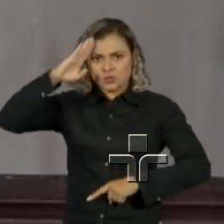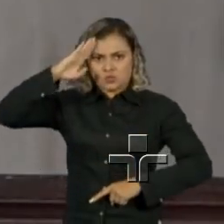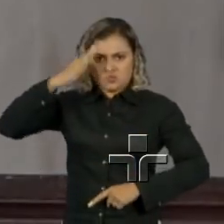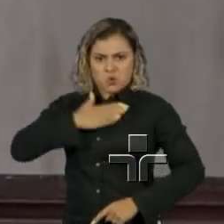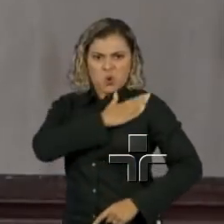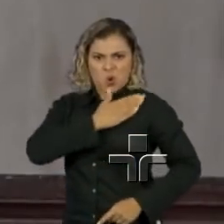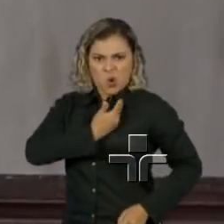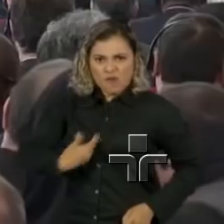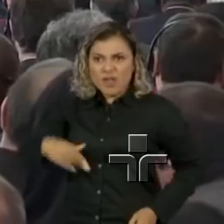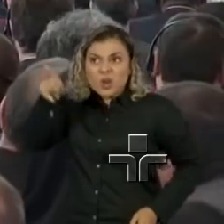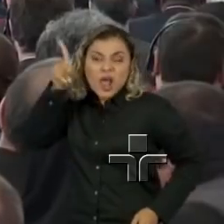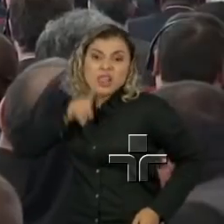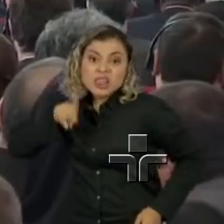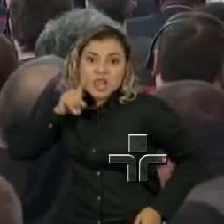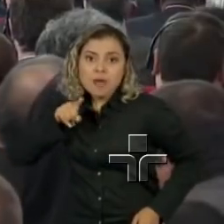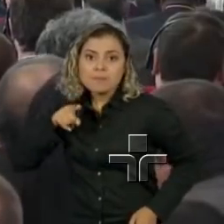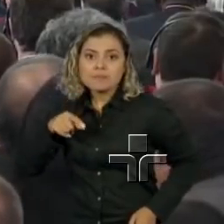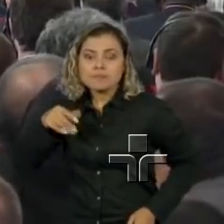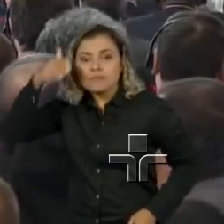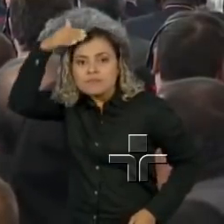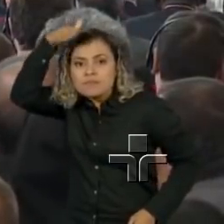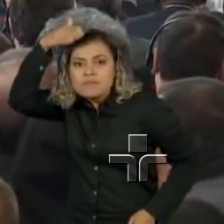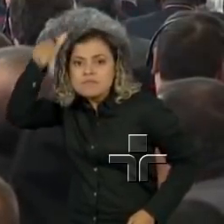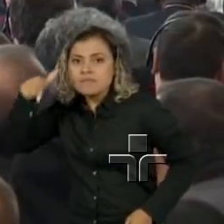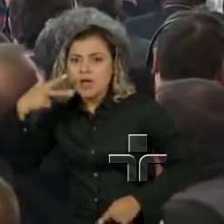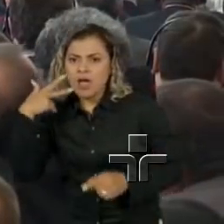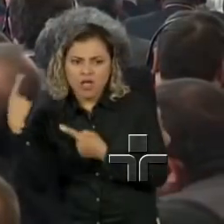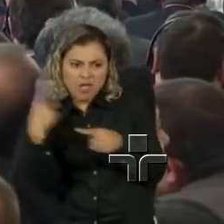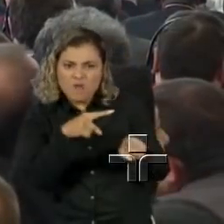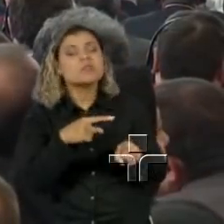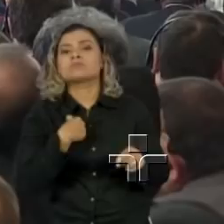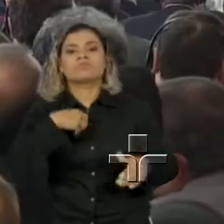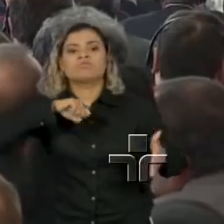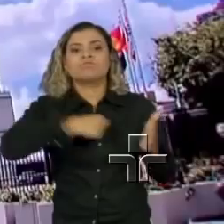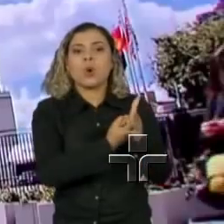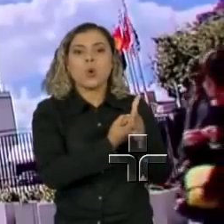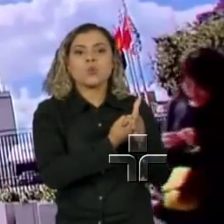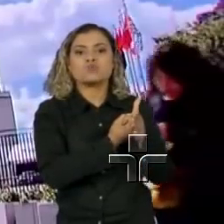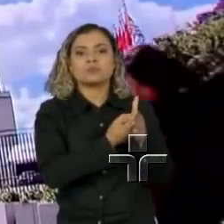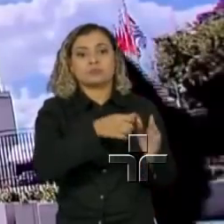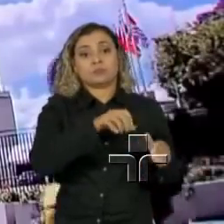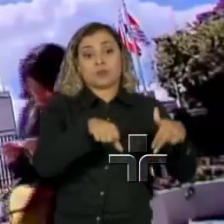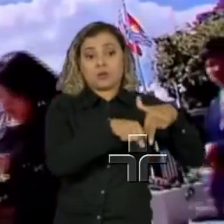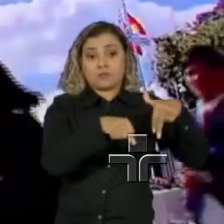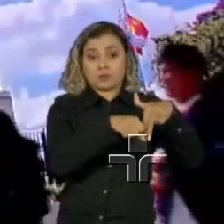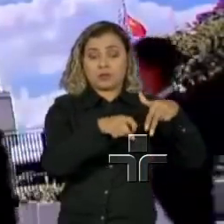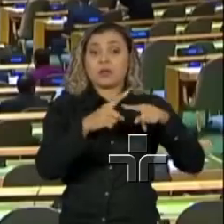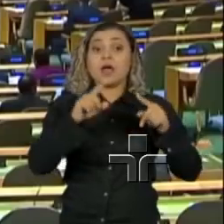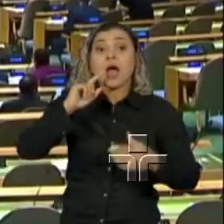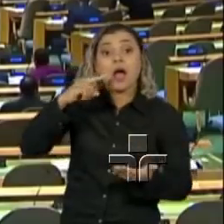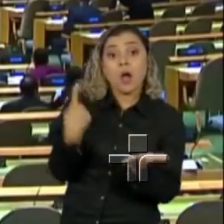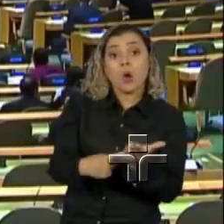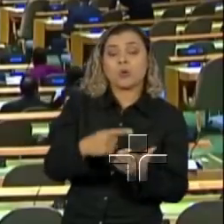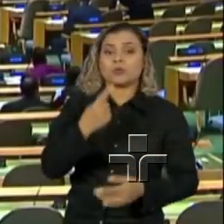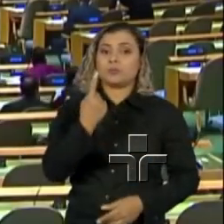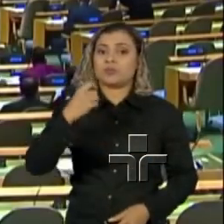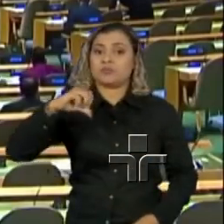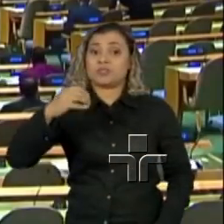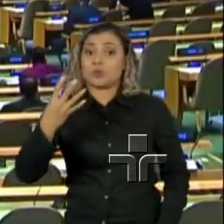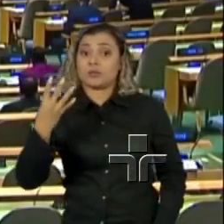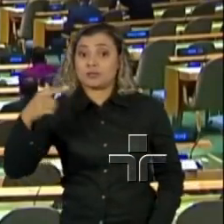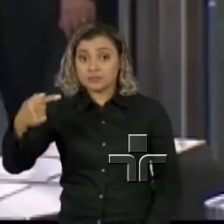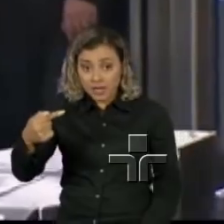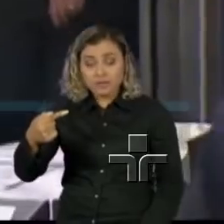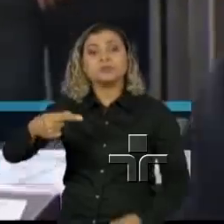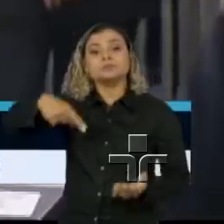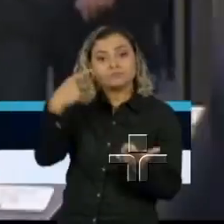teria informado a decisão de negar o visto ao secretário-geral, Antônio Guterres. Um acordo de 1947